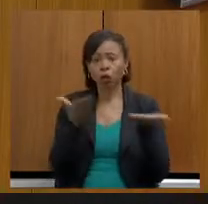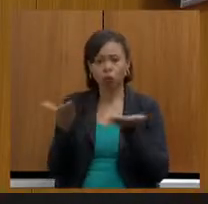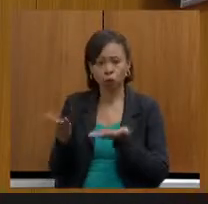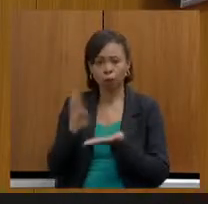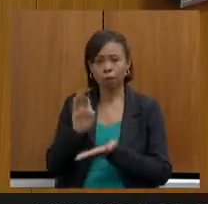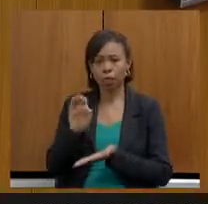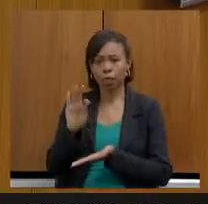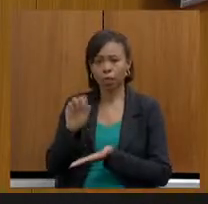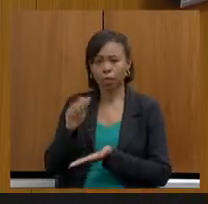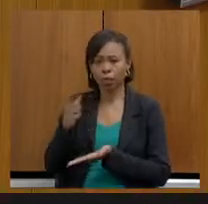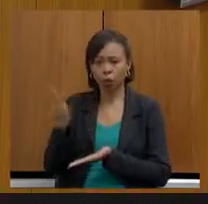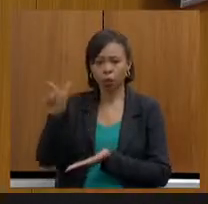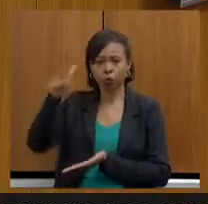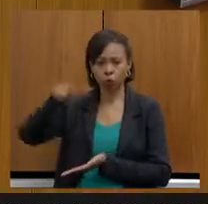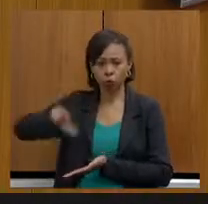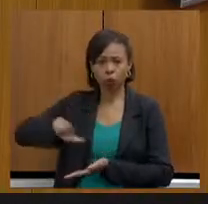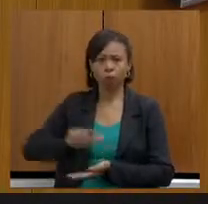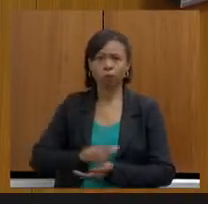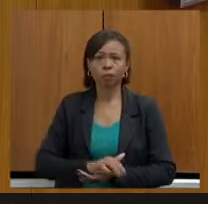é tão bom